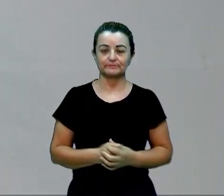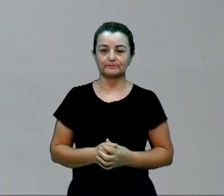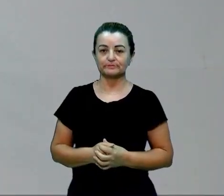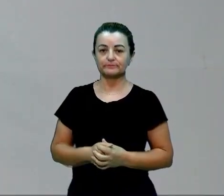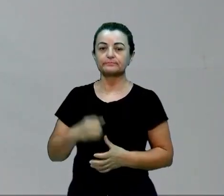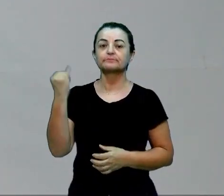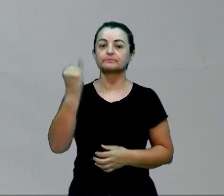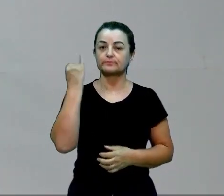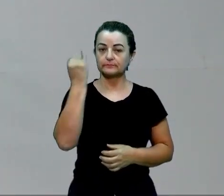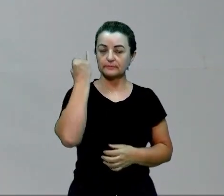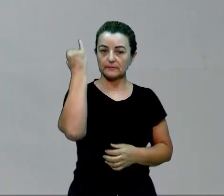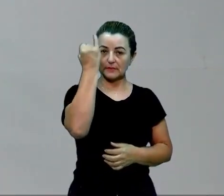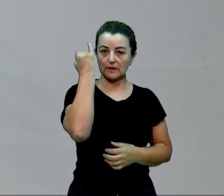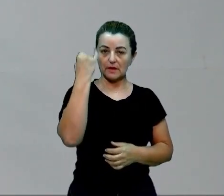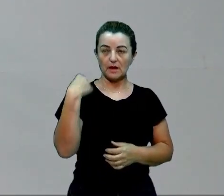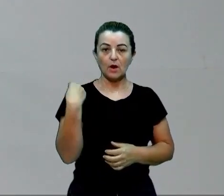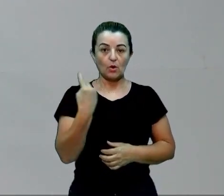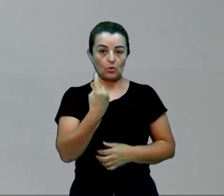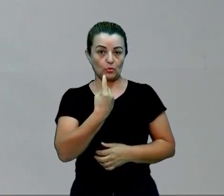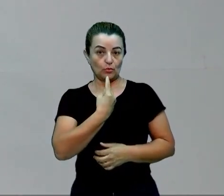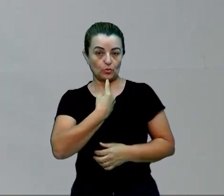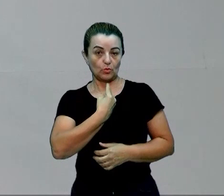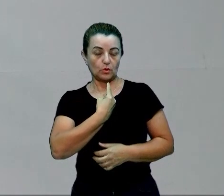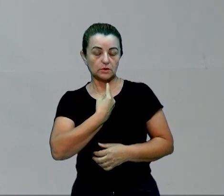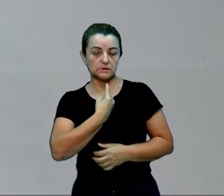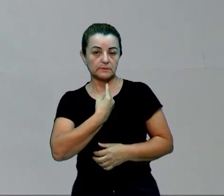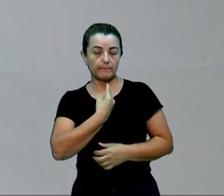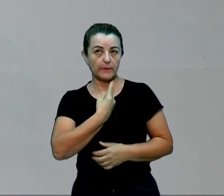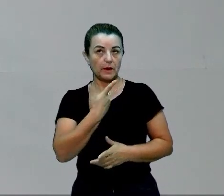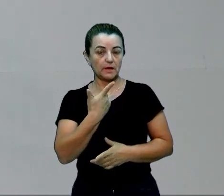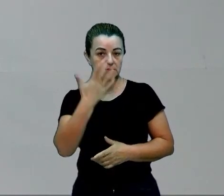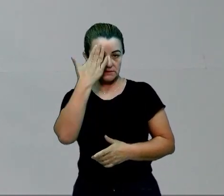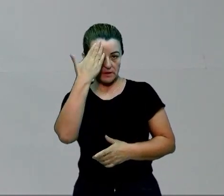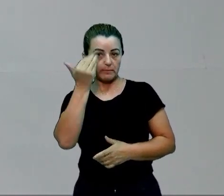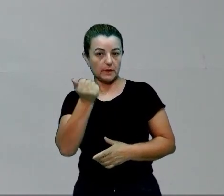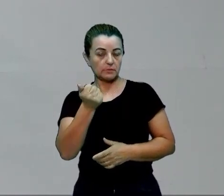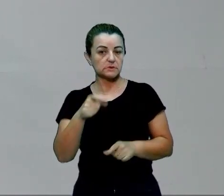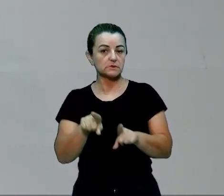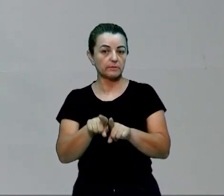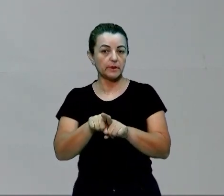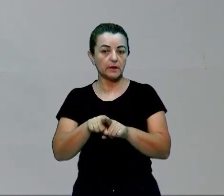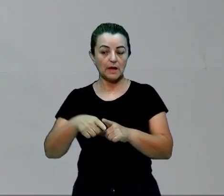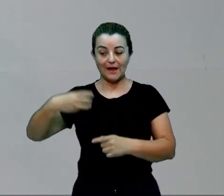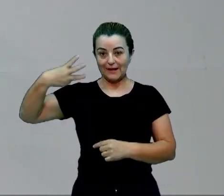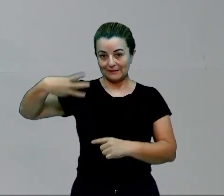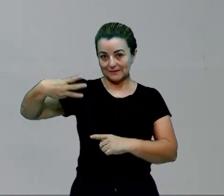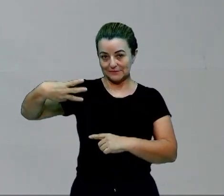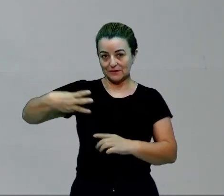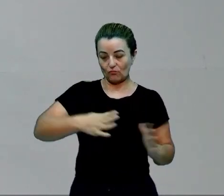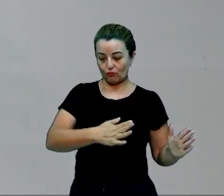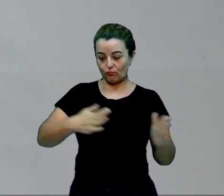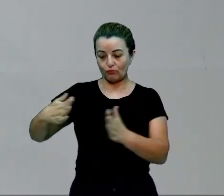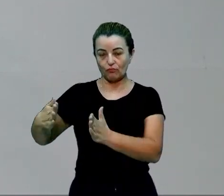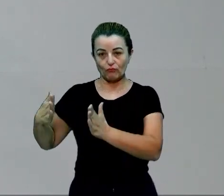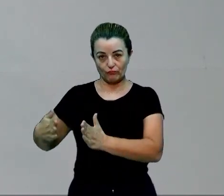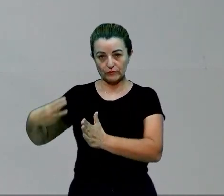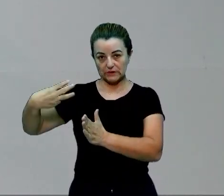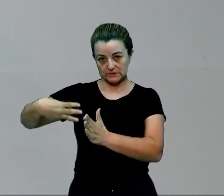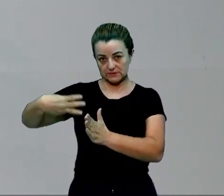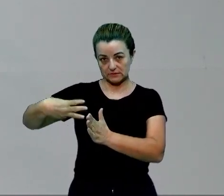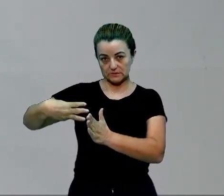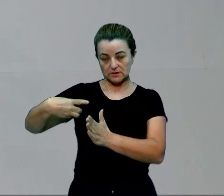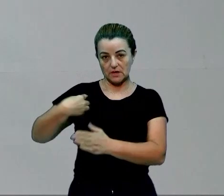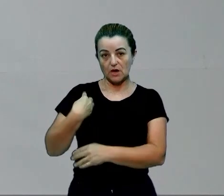É importante a gente frisar também, nessa terceira fase do capitalismo, é importante a gente frisar que